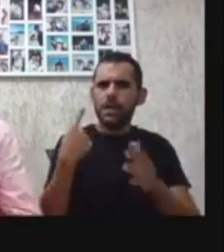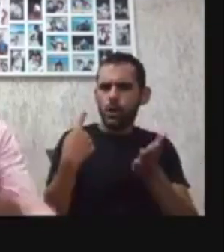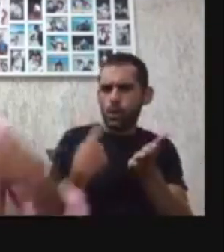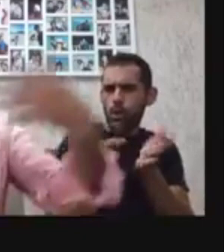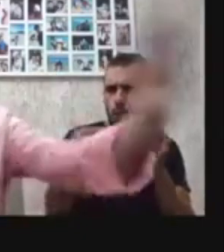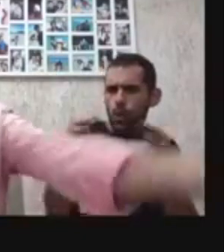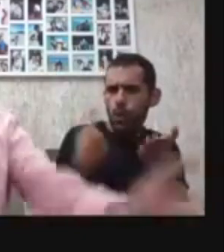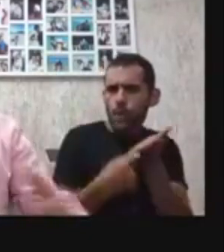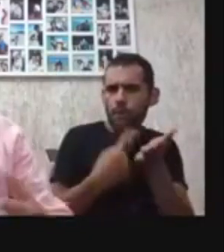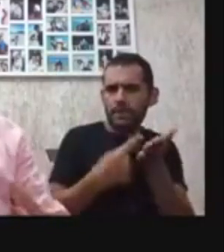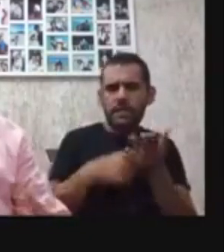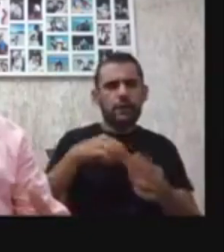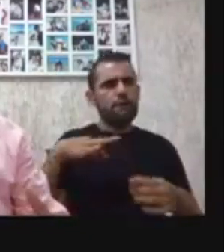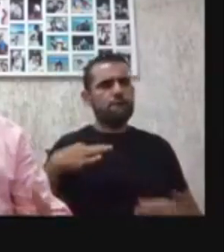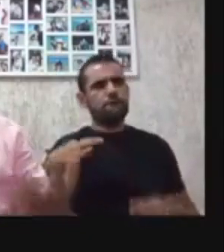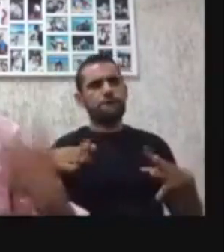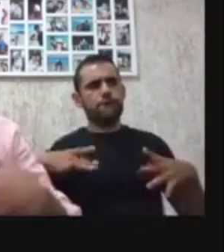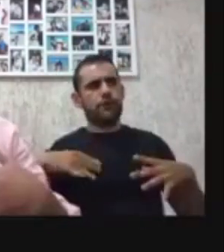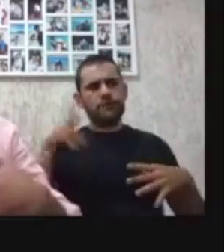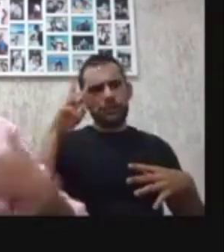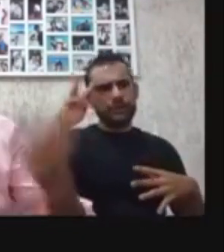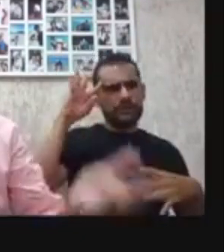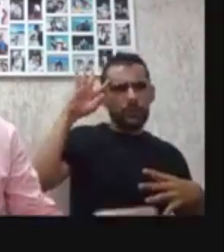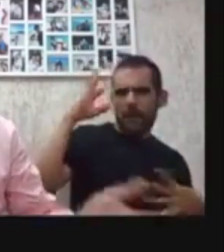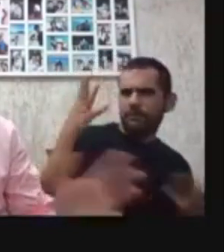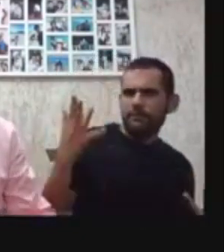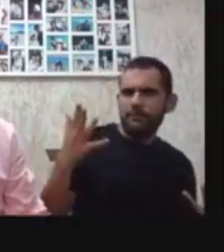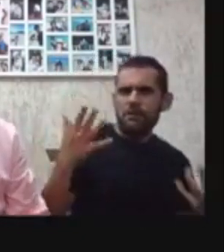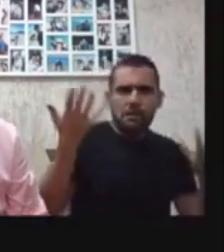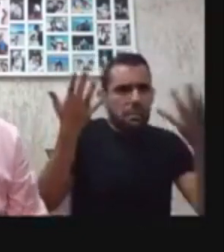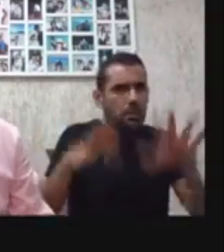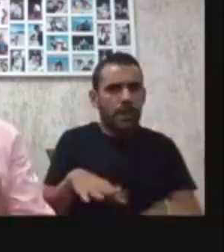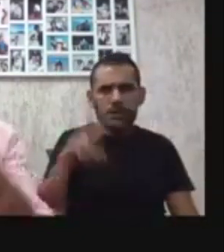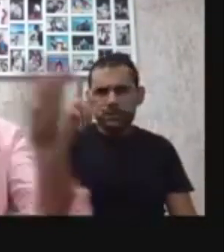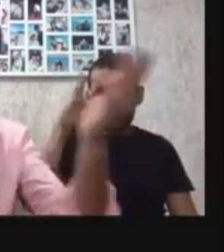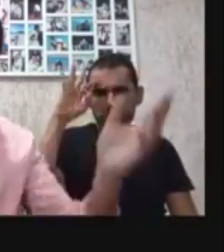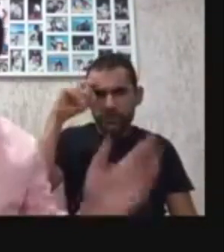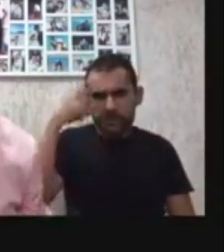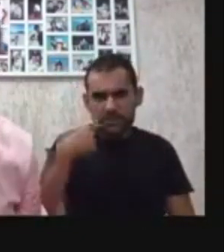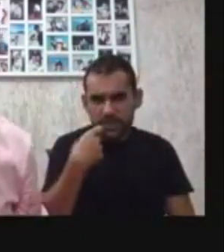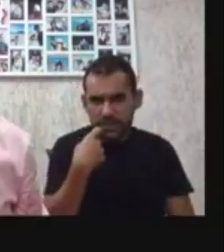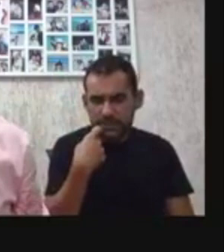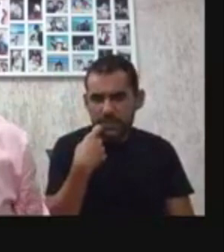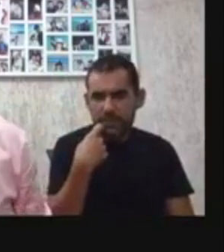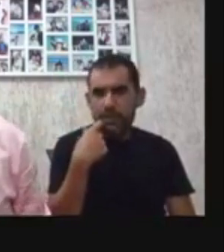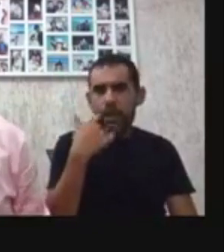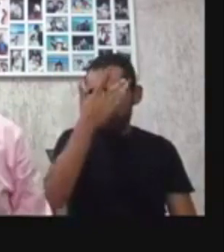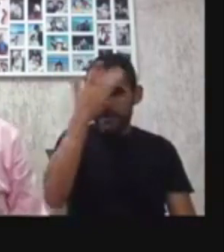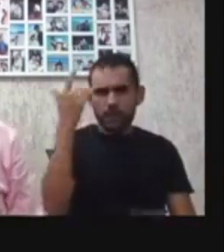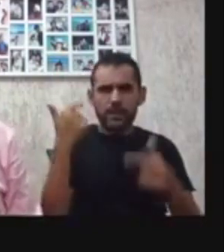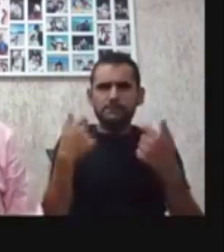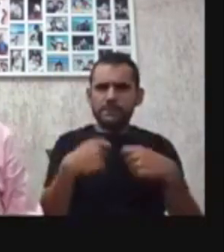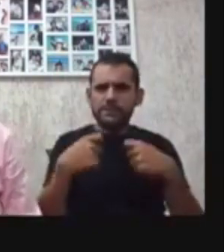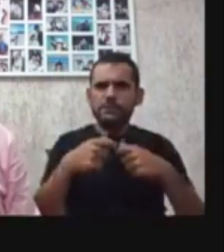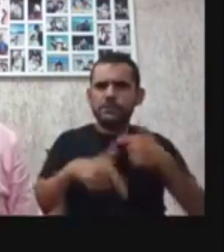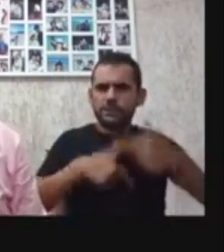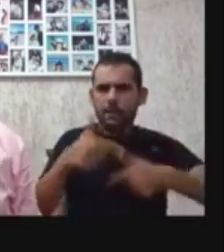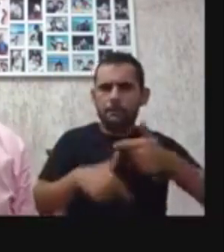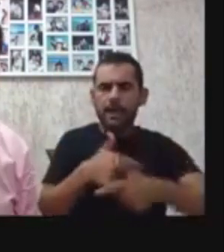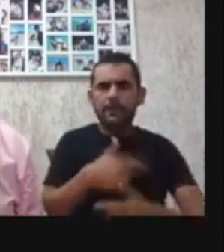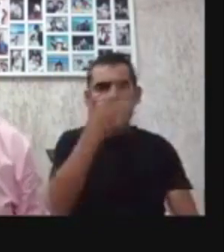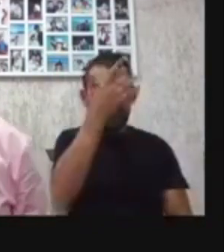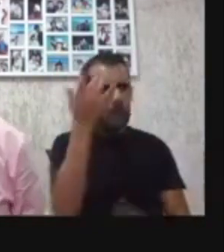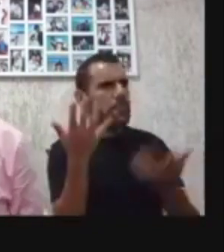você. Você vai folgar na segunda, na terça, na quarta. Olha, eu não quero aí. Trabalho de segunda a sexta. Cheio de gente precisando de emprego aí. Sabe? Os Sim. que já estão aí não